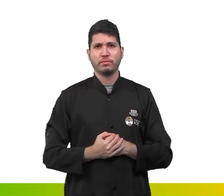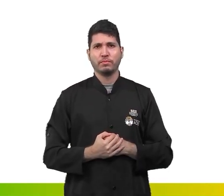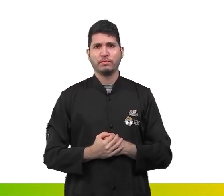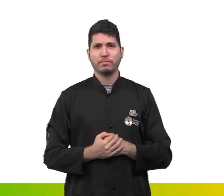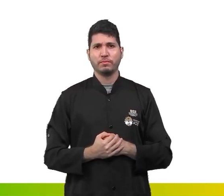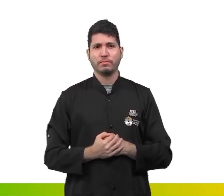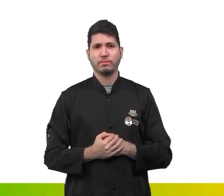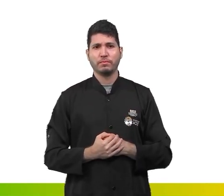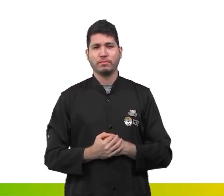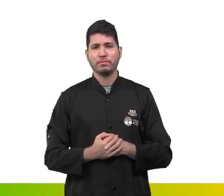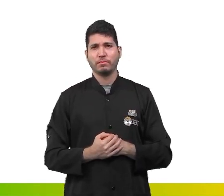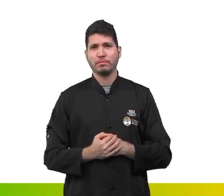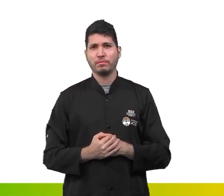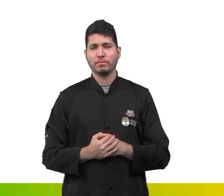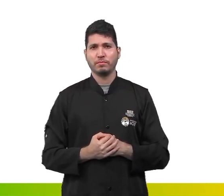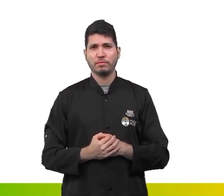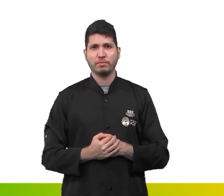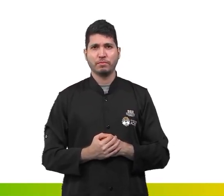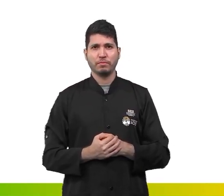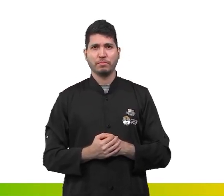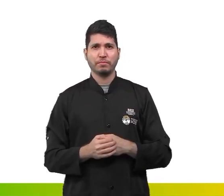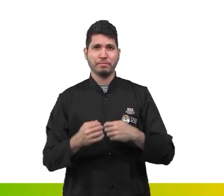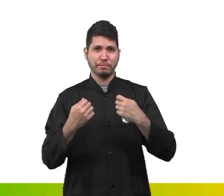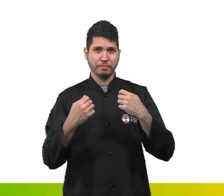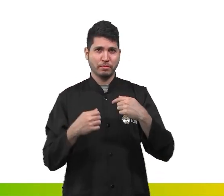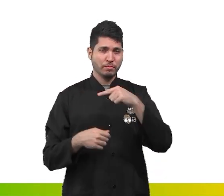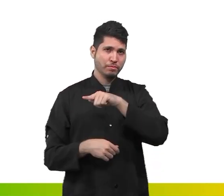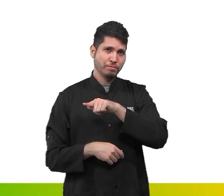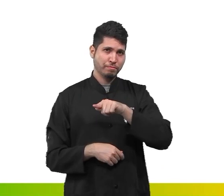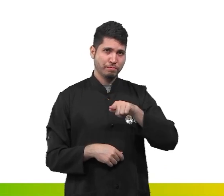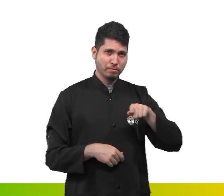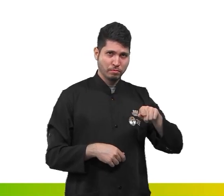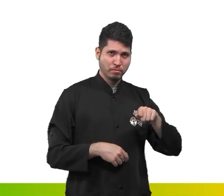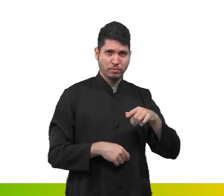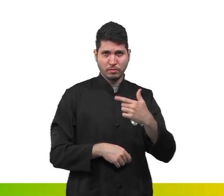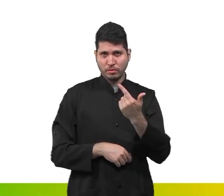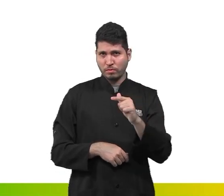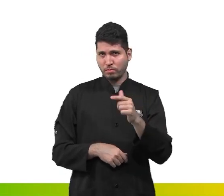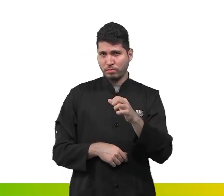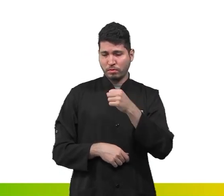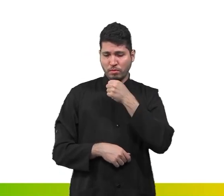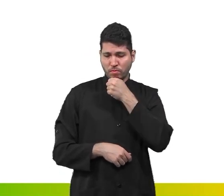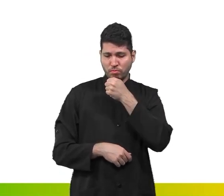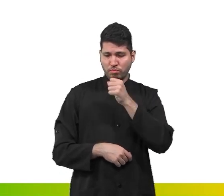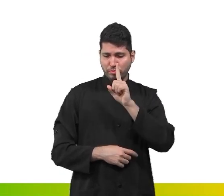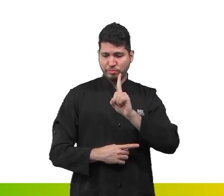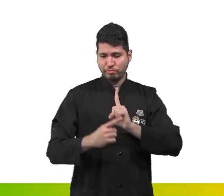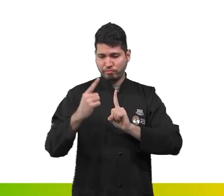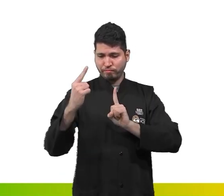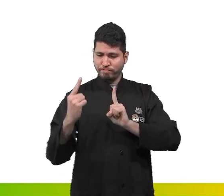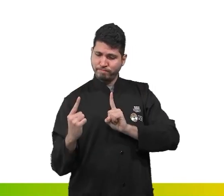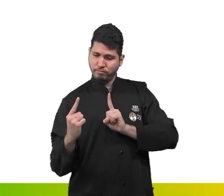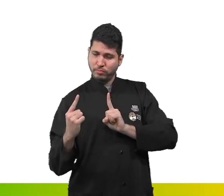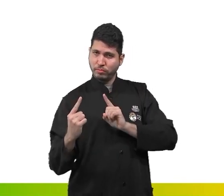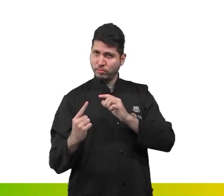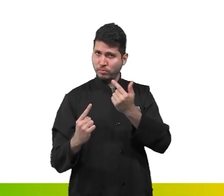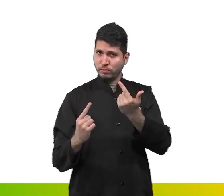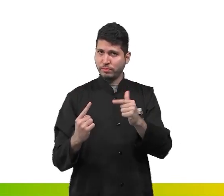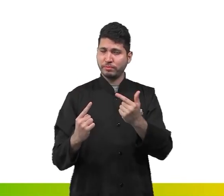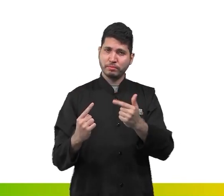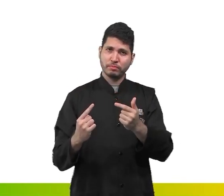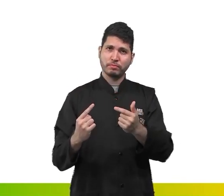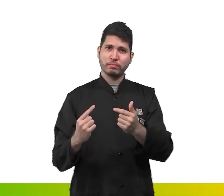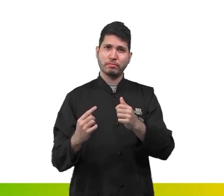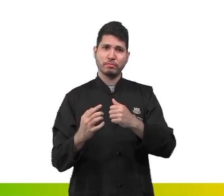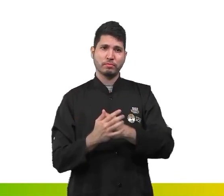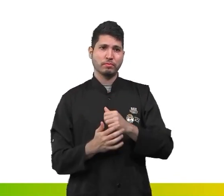ser entrevista, teria que ter a figura do entrevistador e do entrevistado. Não tem entrevistador, não tem entrevistado. Logo, não pode ser essa.